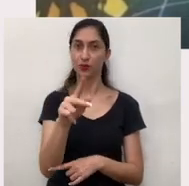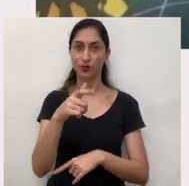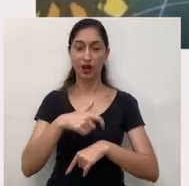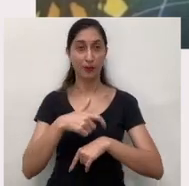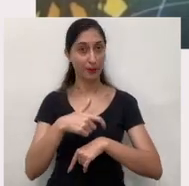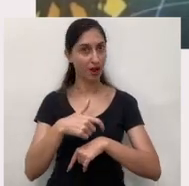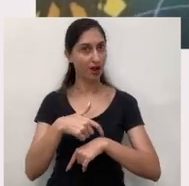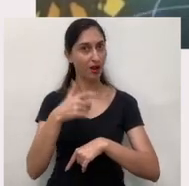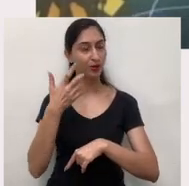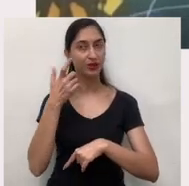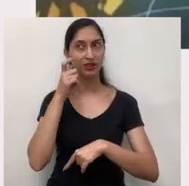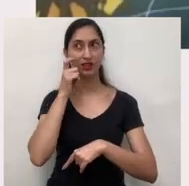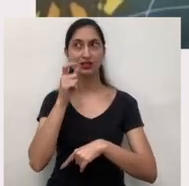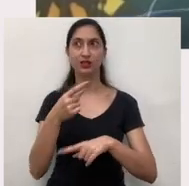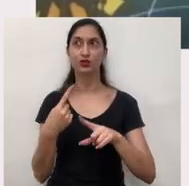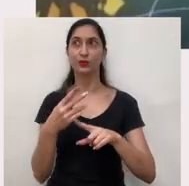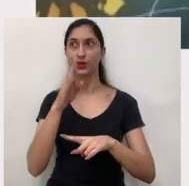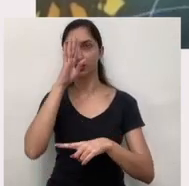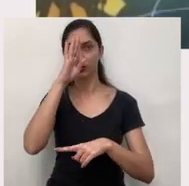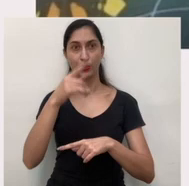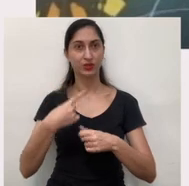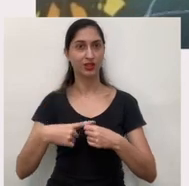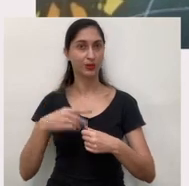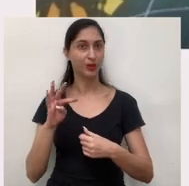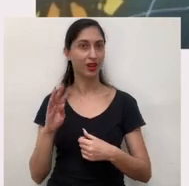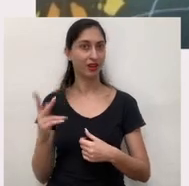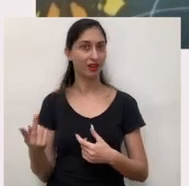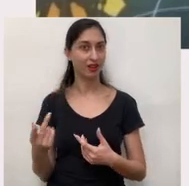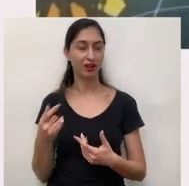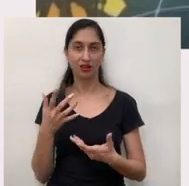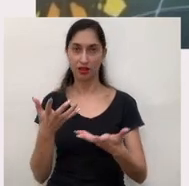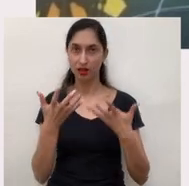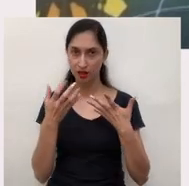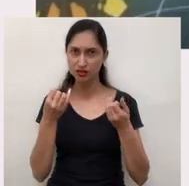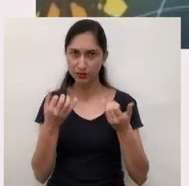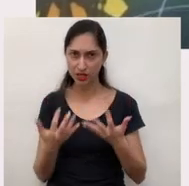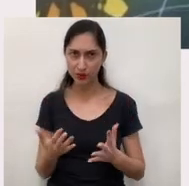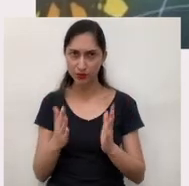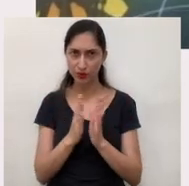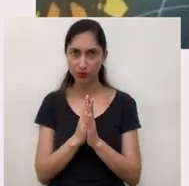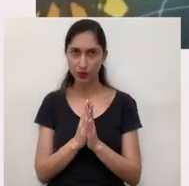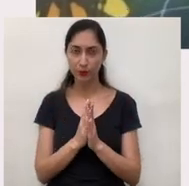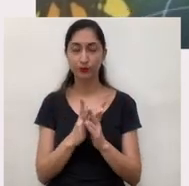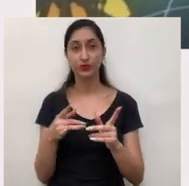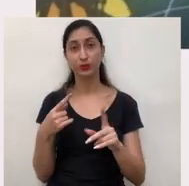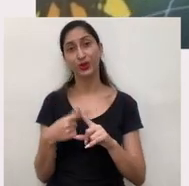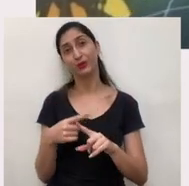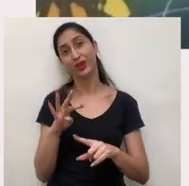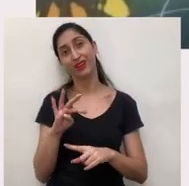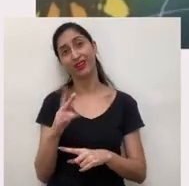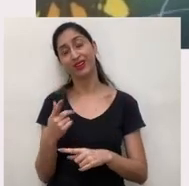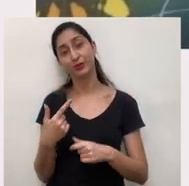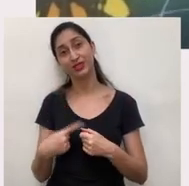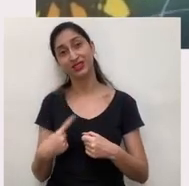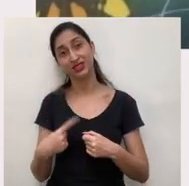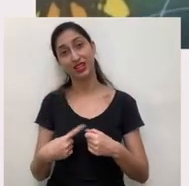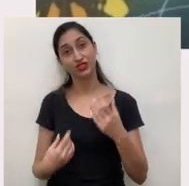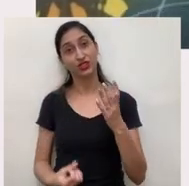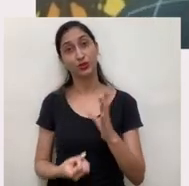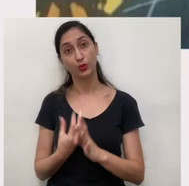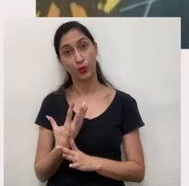trabalho, especialmente para a cidade de Belo Horizonte, em si, se você pudesse comentar um pouco disso, porque eu acho que Belo Horizonte é uma cidade que